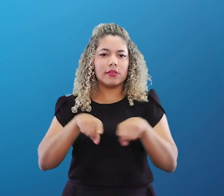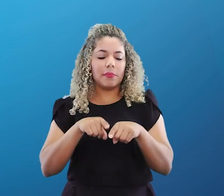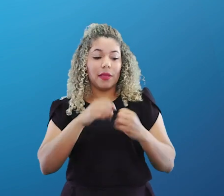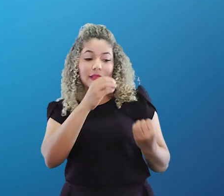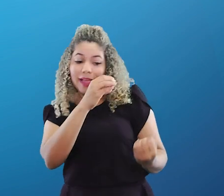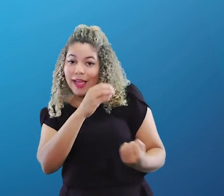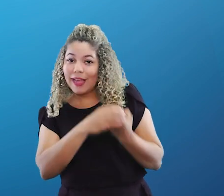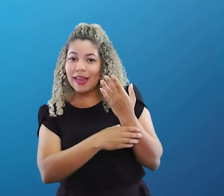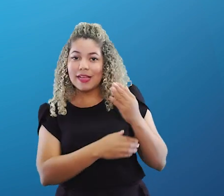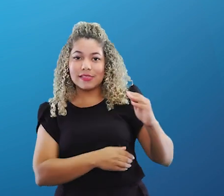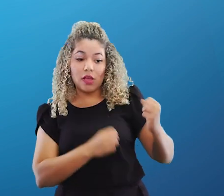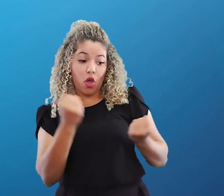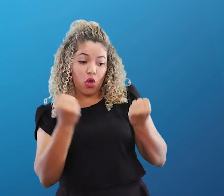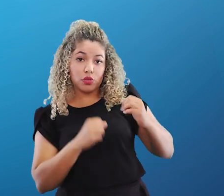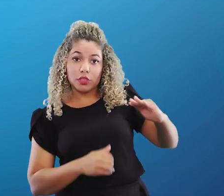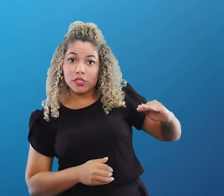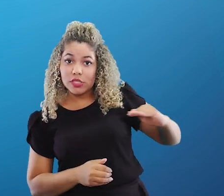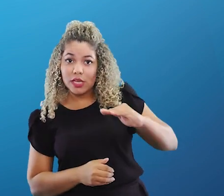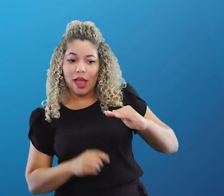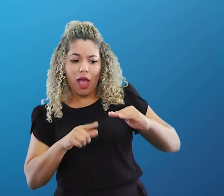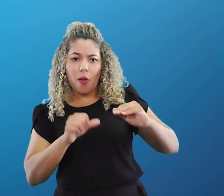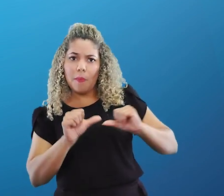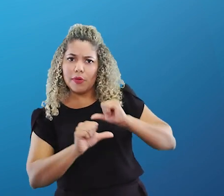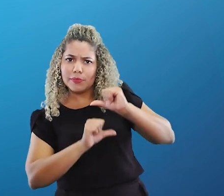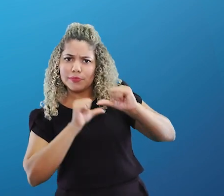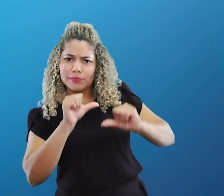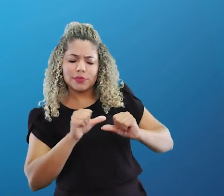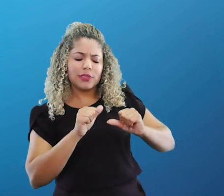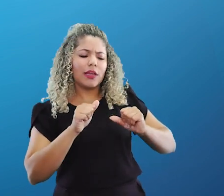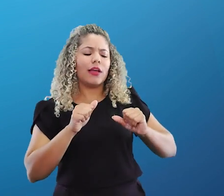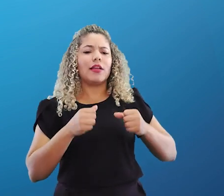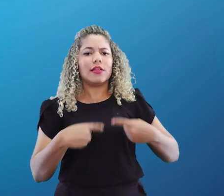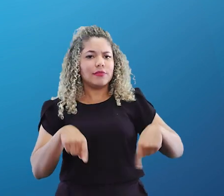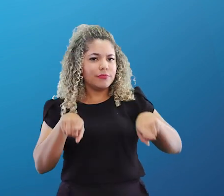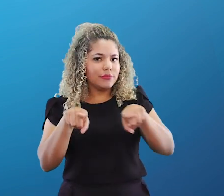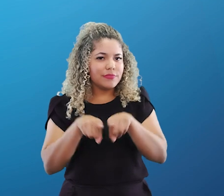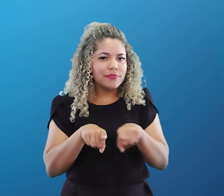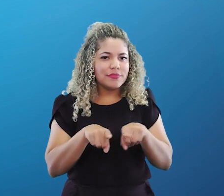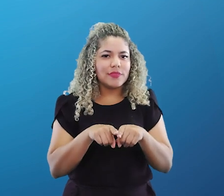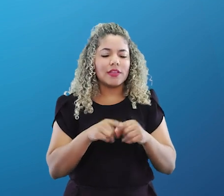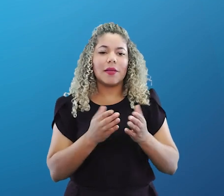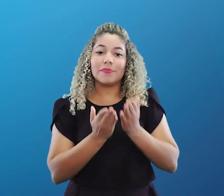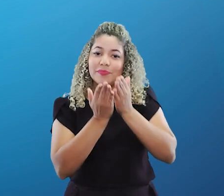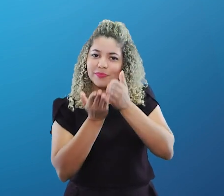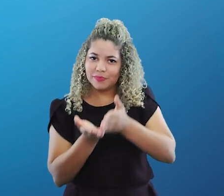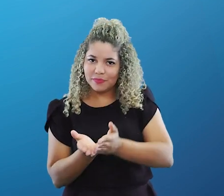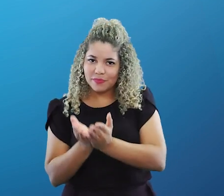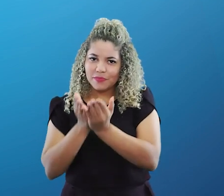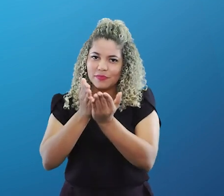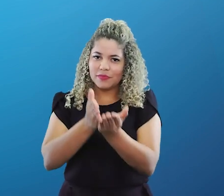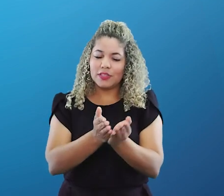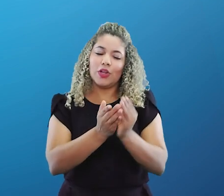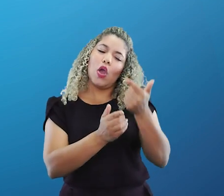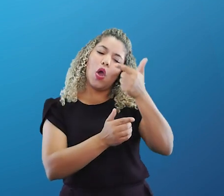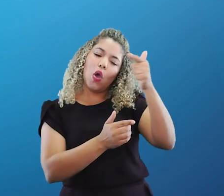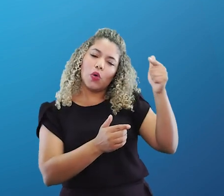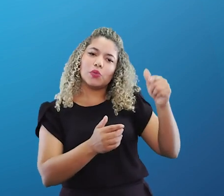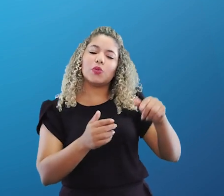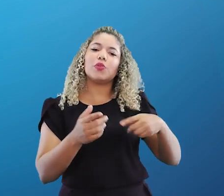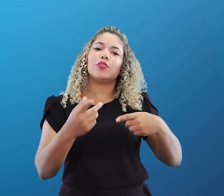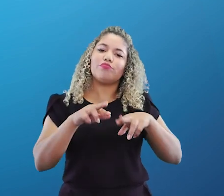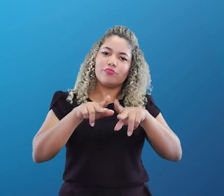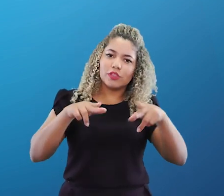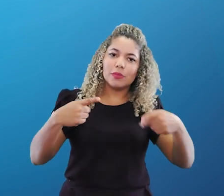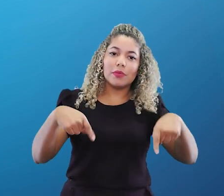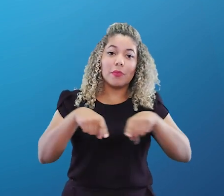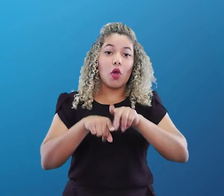de carros. Então os carros começaram a revolucionar os transportes, assim também como os navios, dentre outros meios,